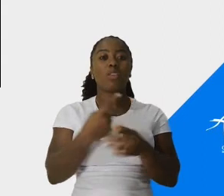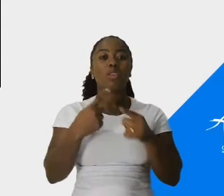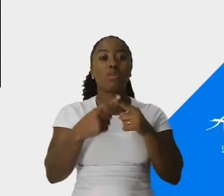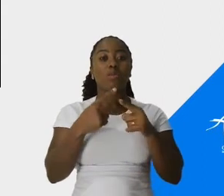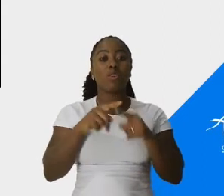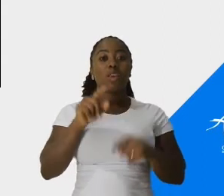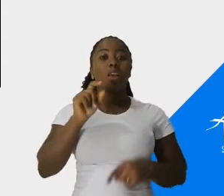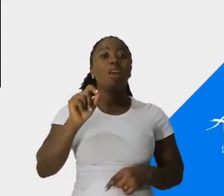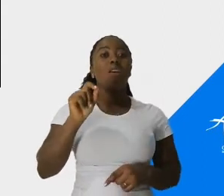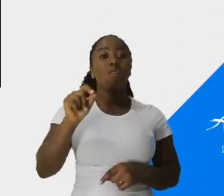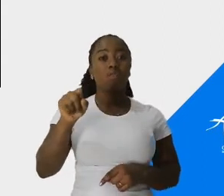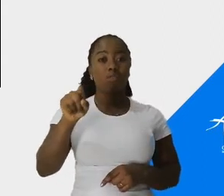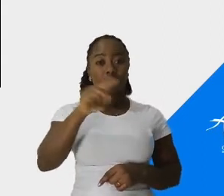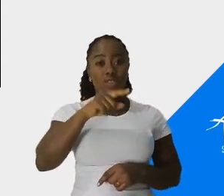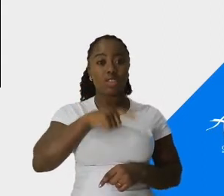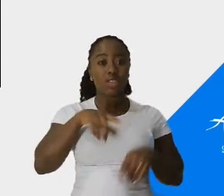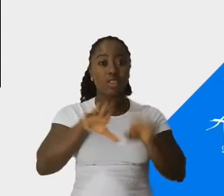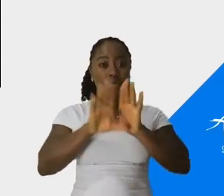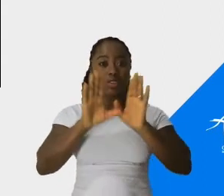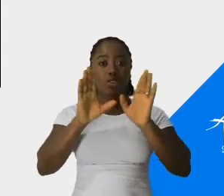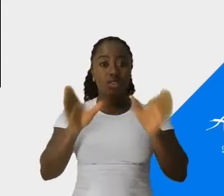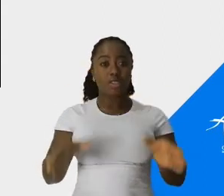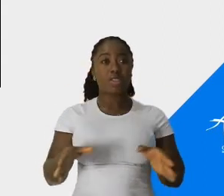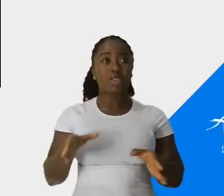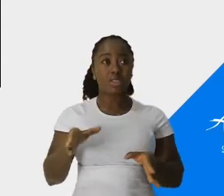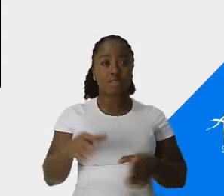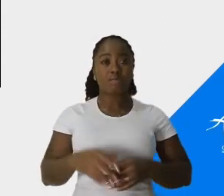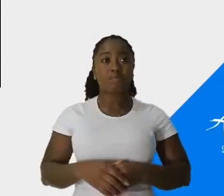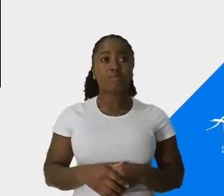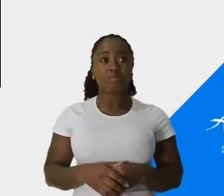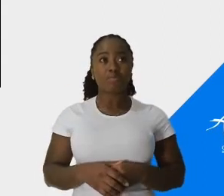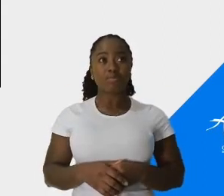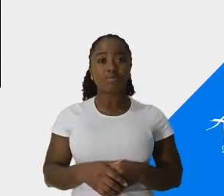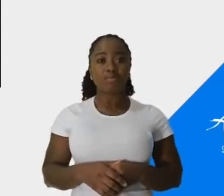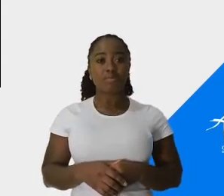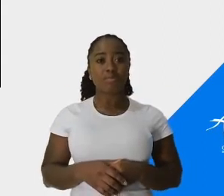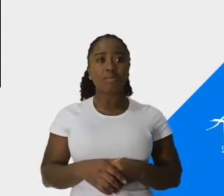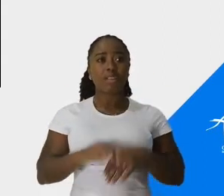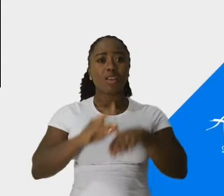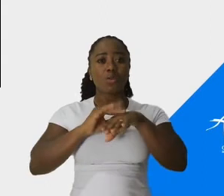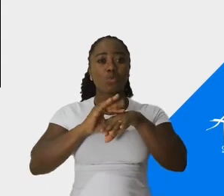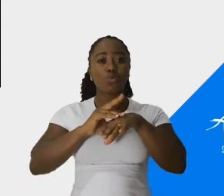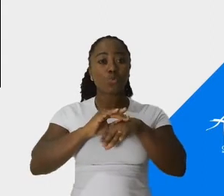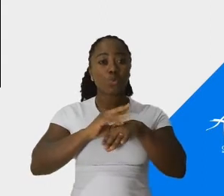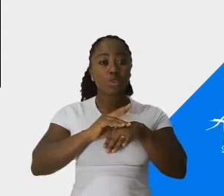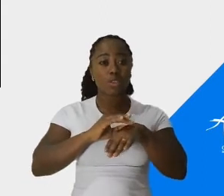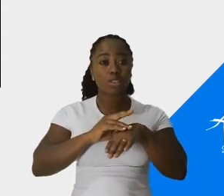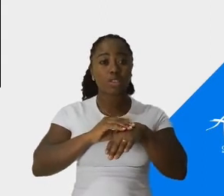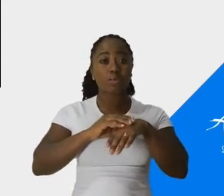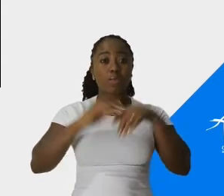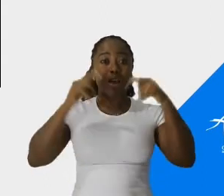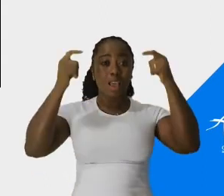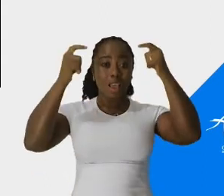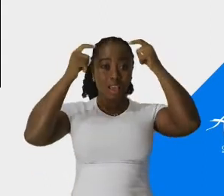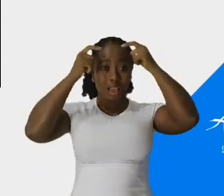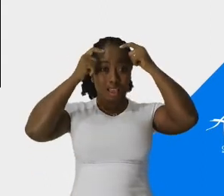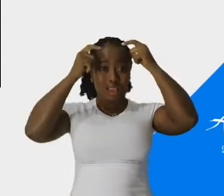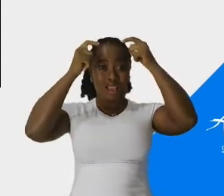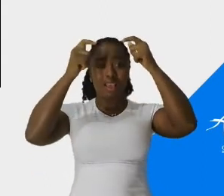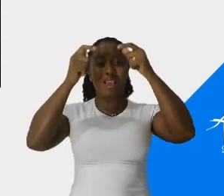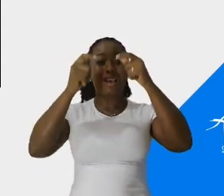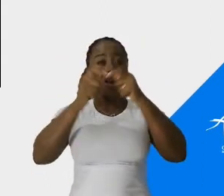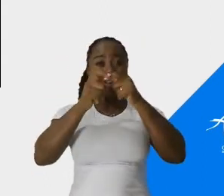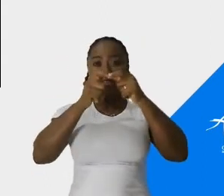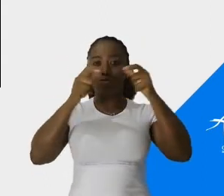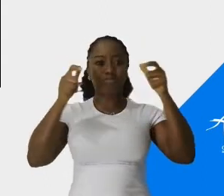esse edema, né, o tecido ele pode expandir, mas a caixa craniana não expande. Então,